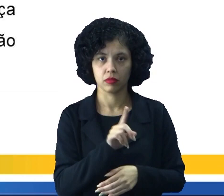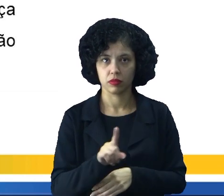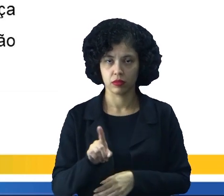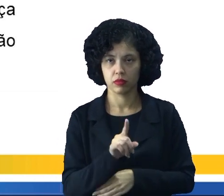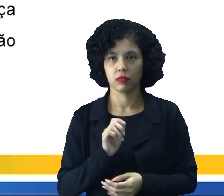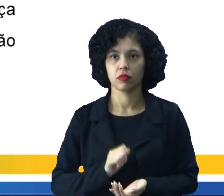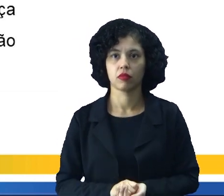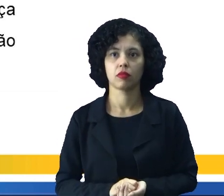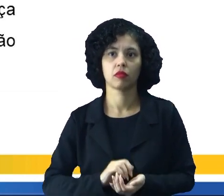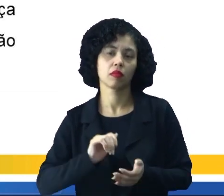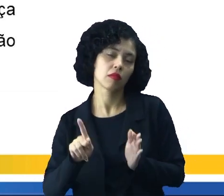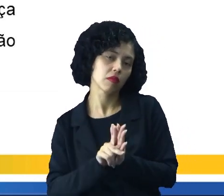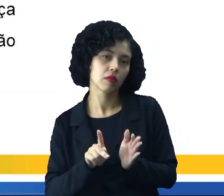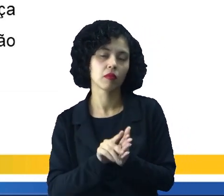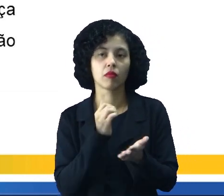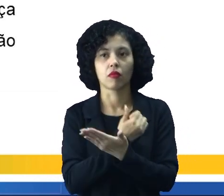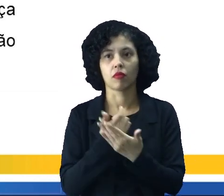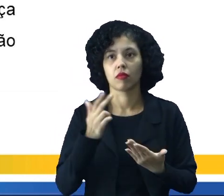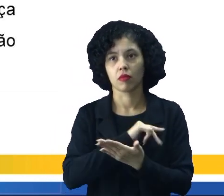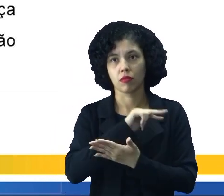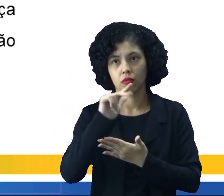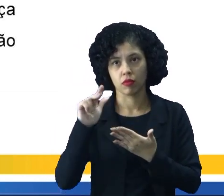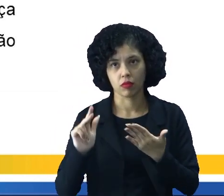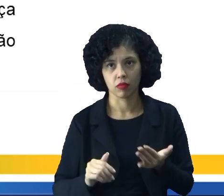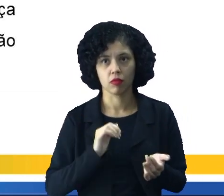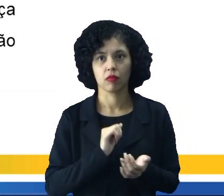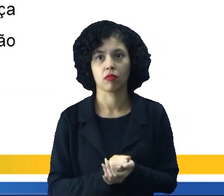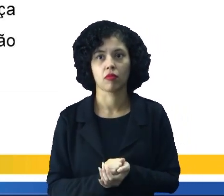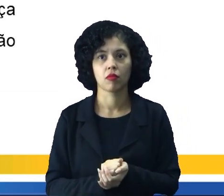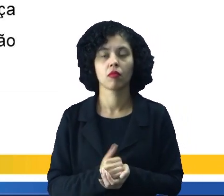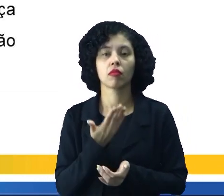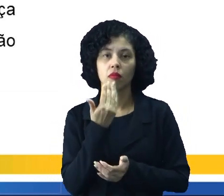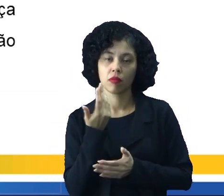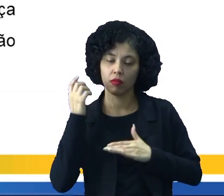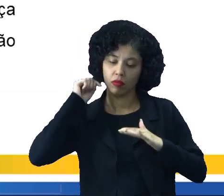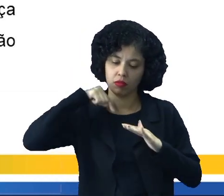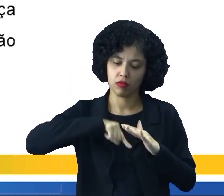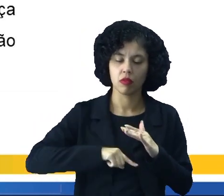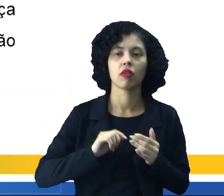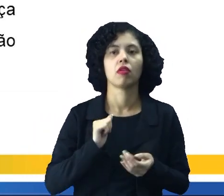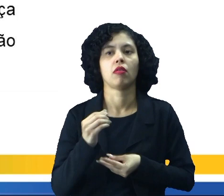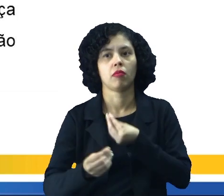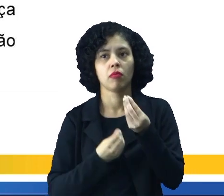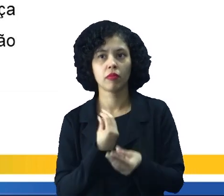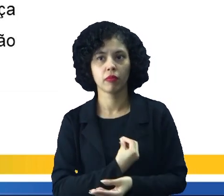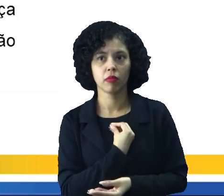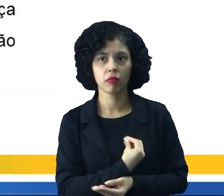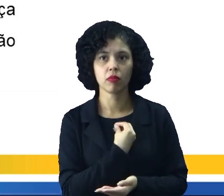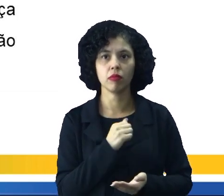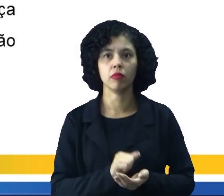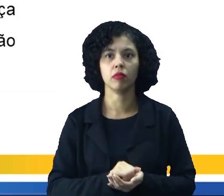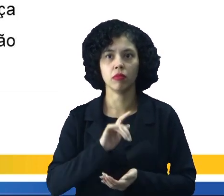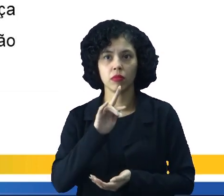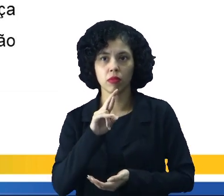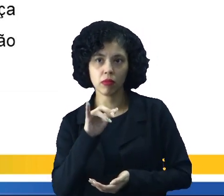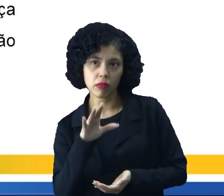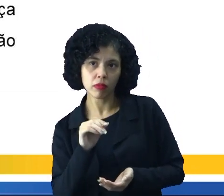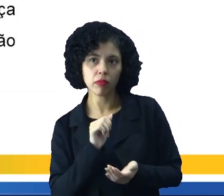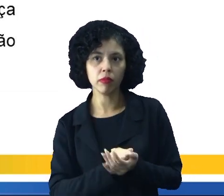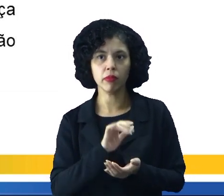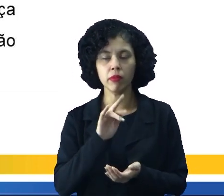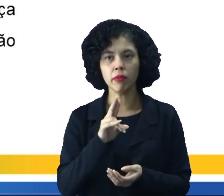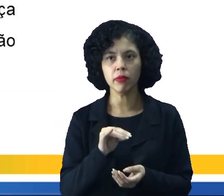processamento é garantido graças à ação de vários órgãos que compõem o canal alimentar, bem como pela presença de glândulas acessórias que